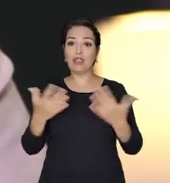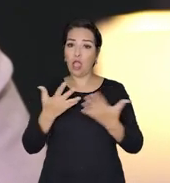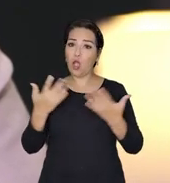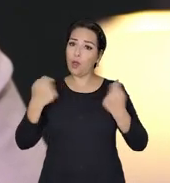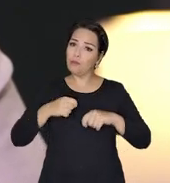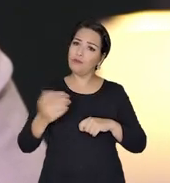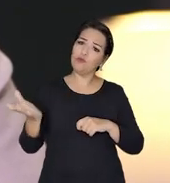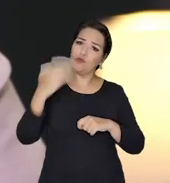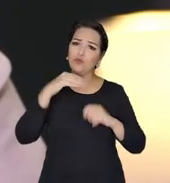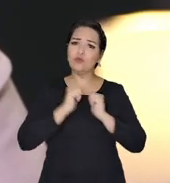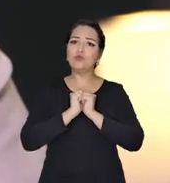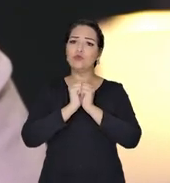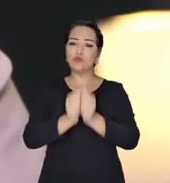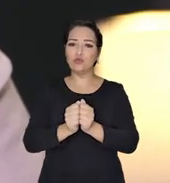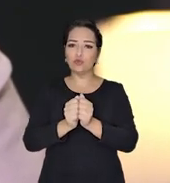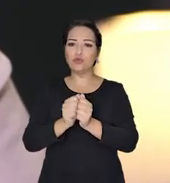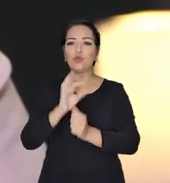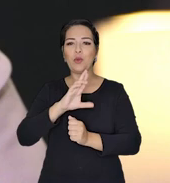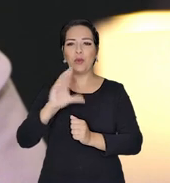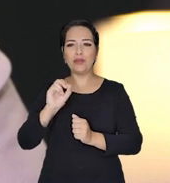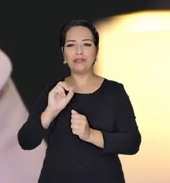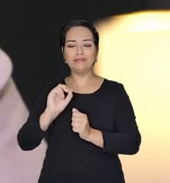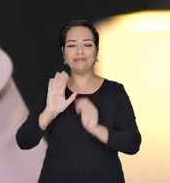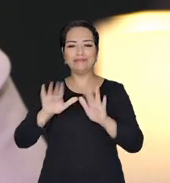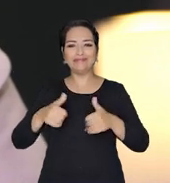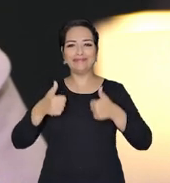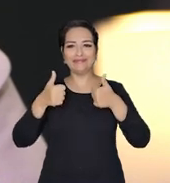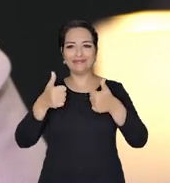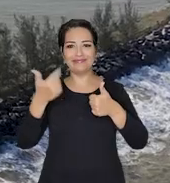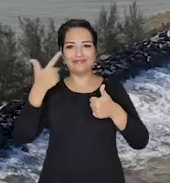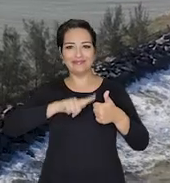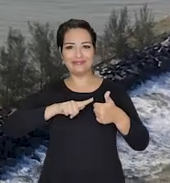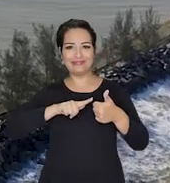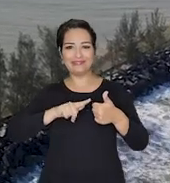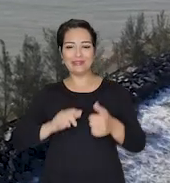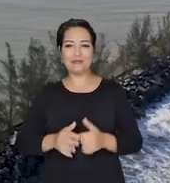ser honesto. Vamos juntos colocar o Rio de Janeiro de pé.